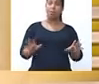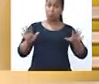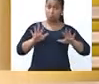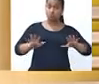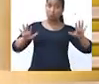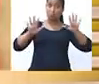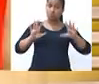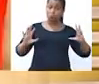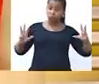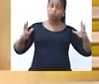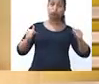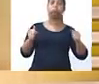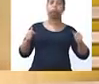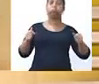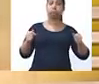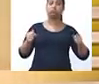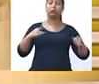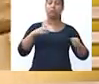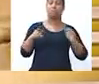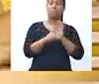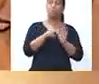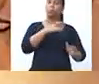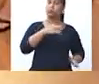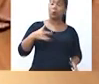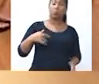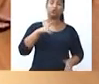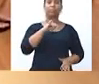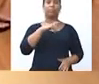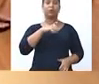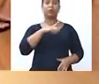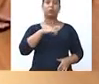a grande área. Porque nessa grande área de saúde, eu vou ter